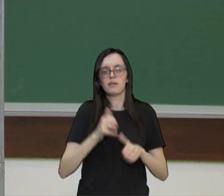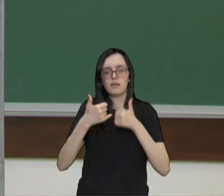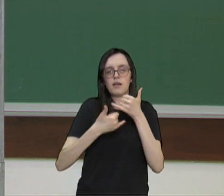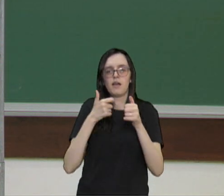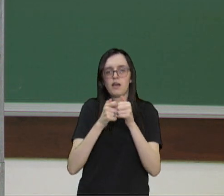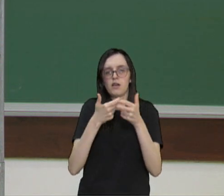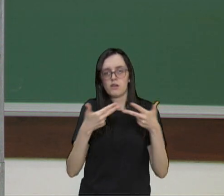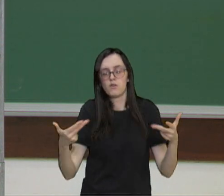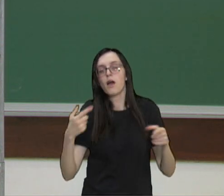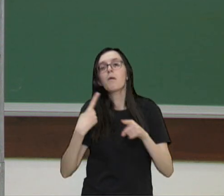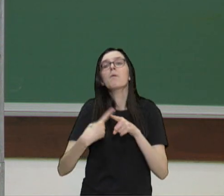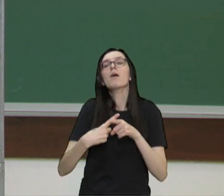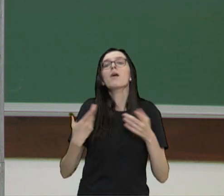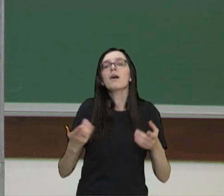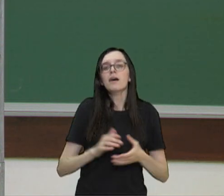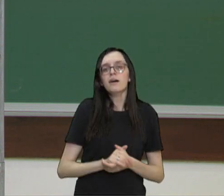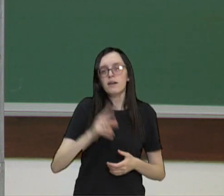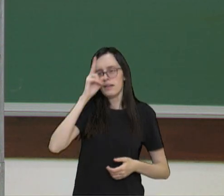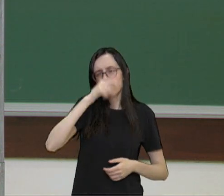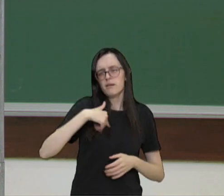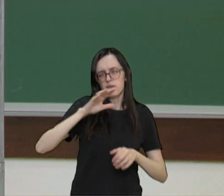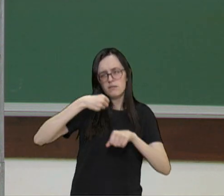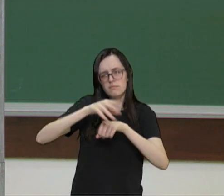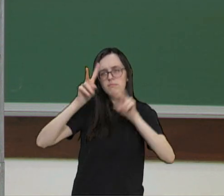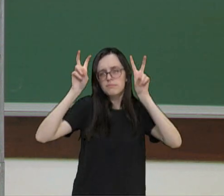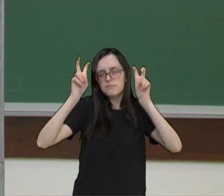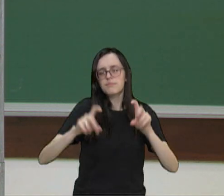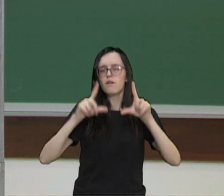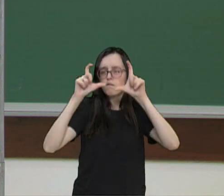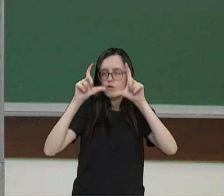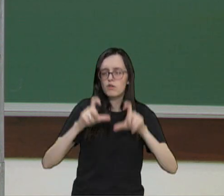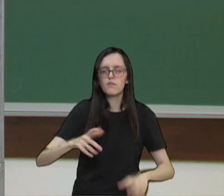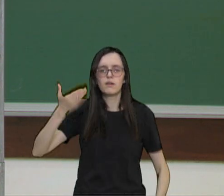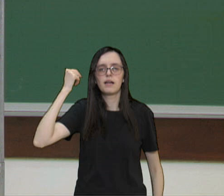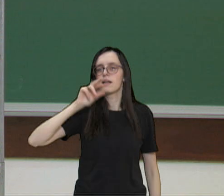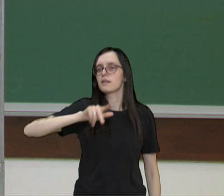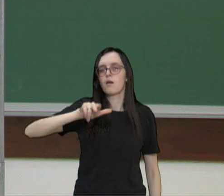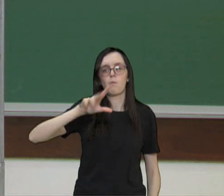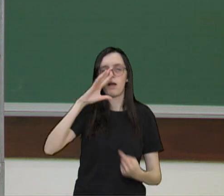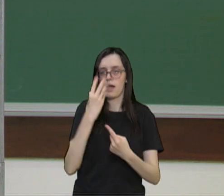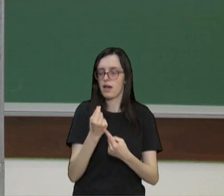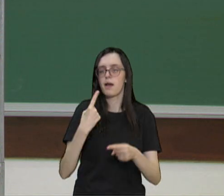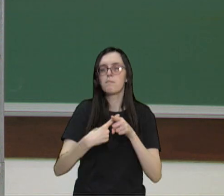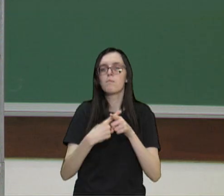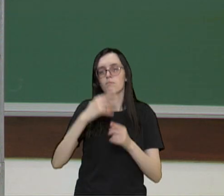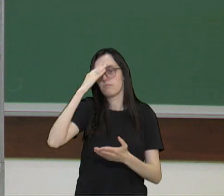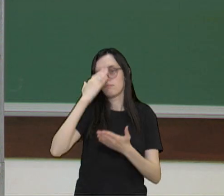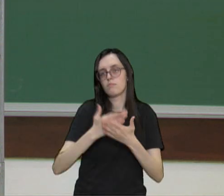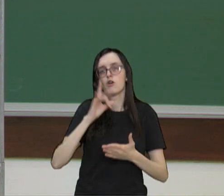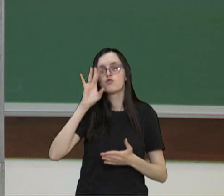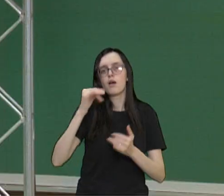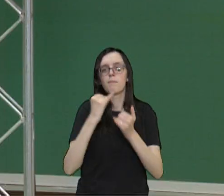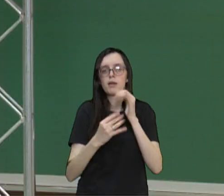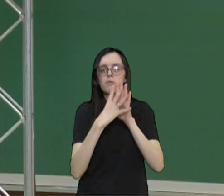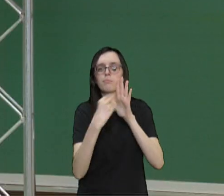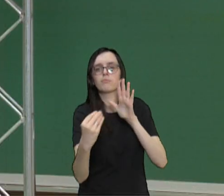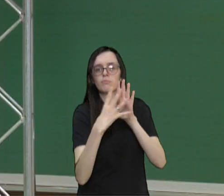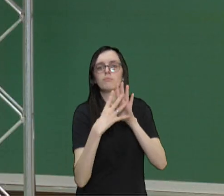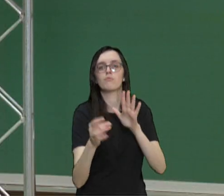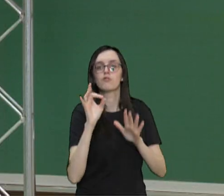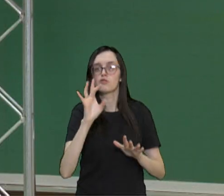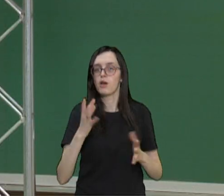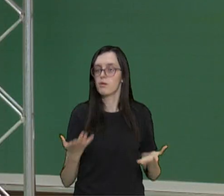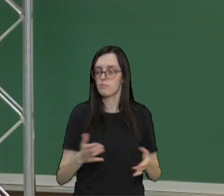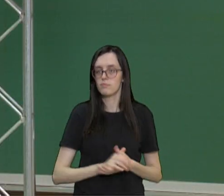a cyberarte. Por quê? Lembra que eu falei da fotografia, que ela inicialmente não era considerada um tipo de arte, porque ela achava que era só uma reprodução?